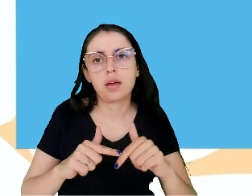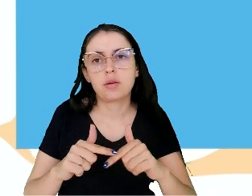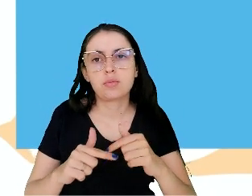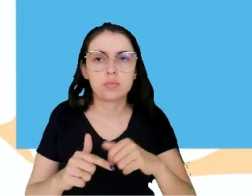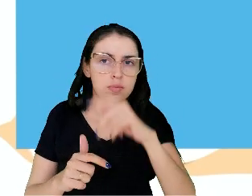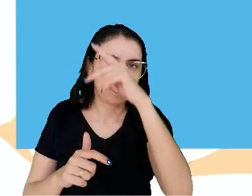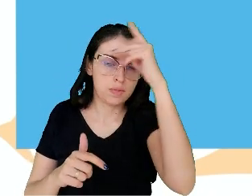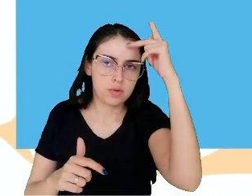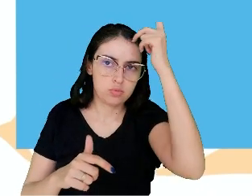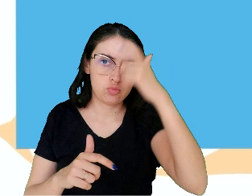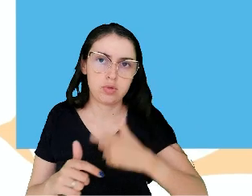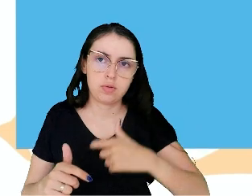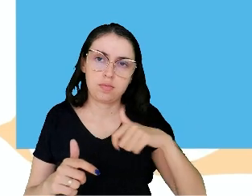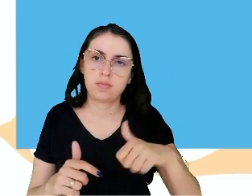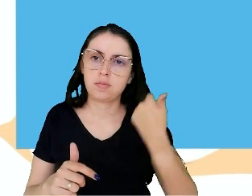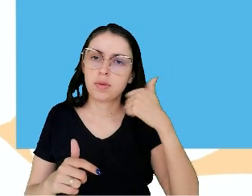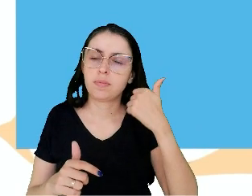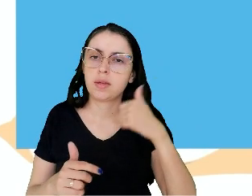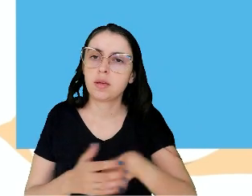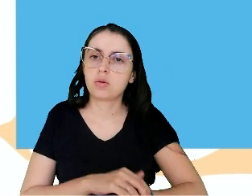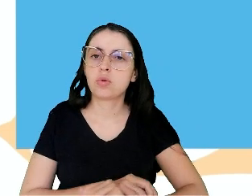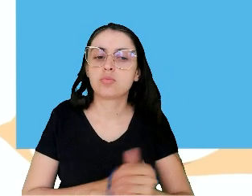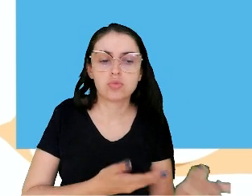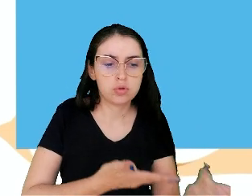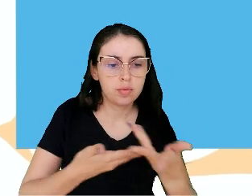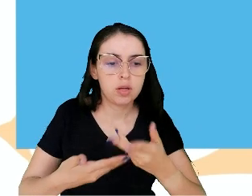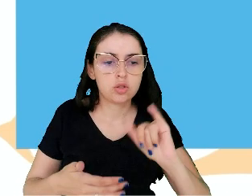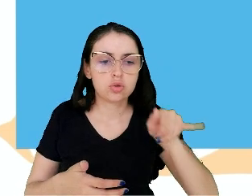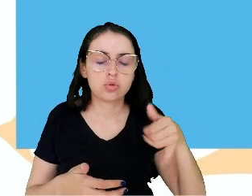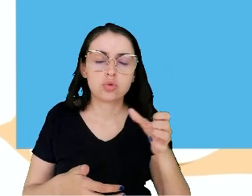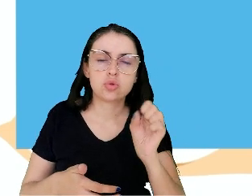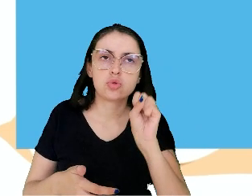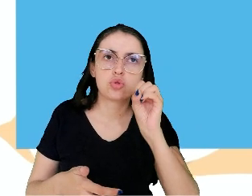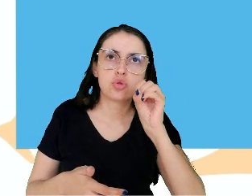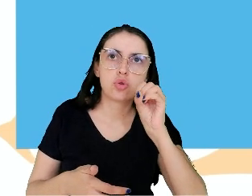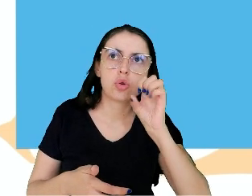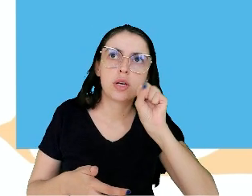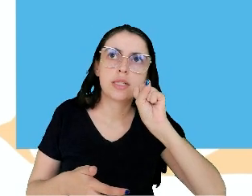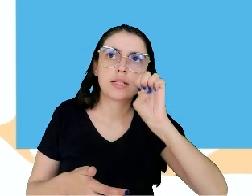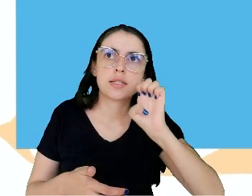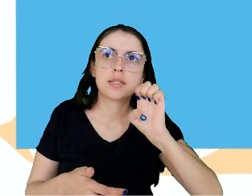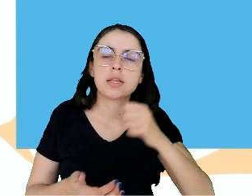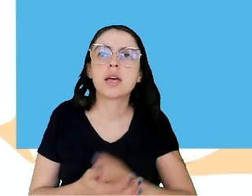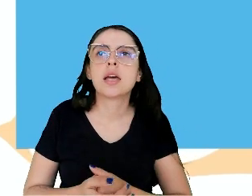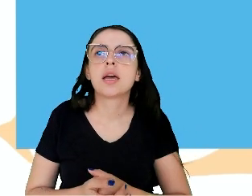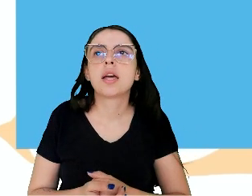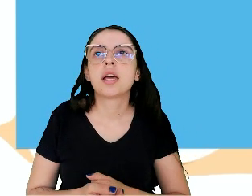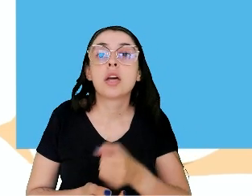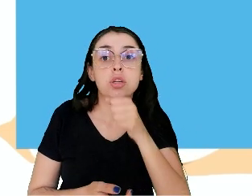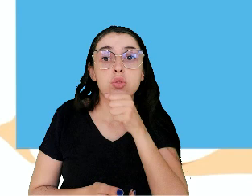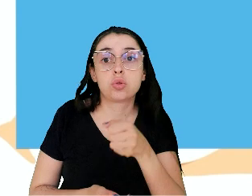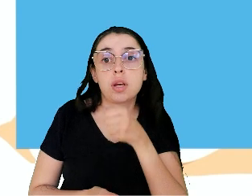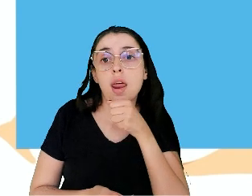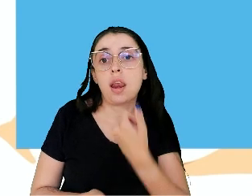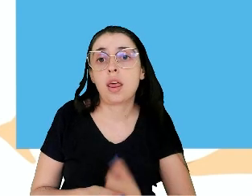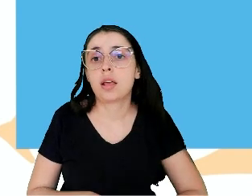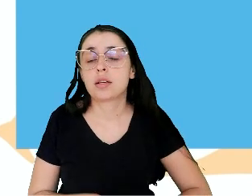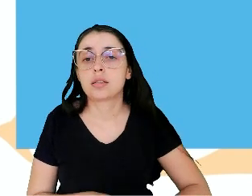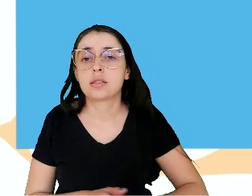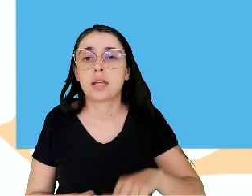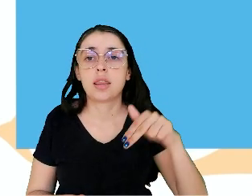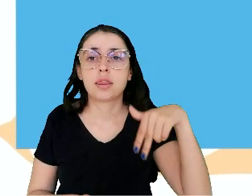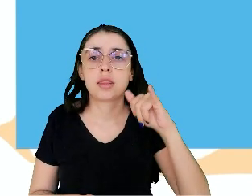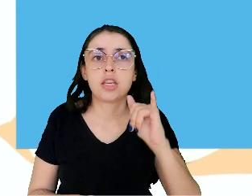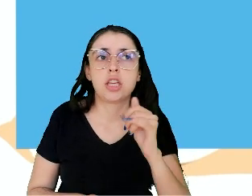primeira pessoa, eu fui convidado pelo Dr. José Augusto, desculpe, pela jornalista